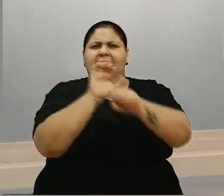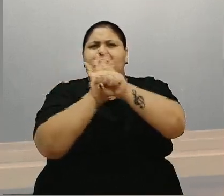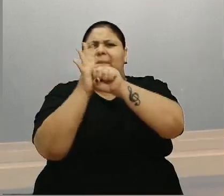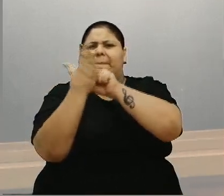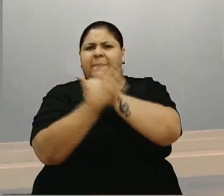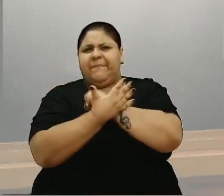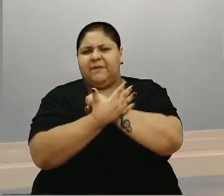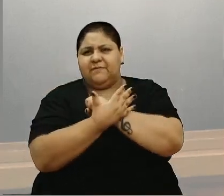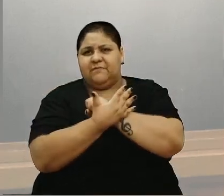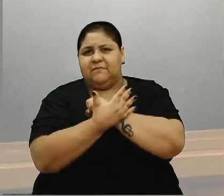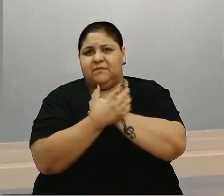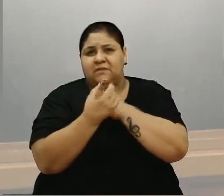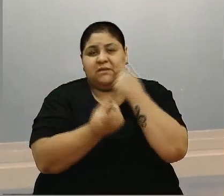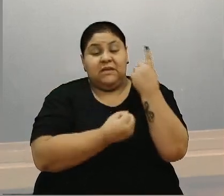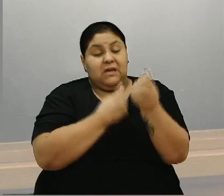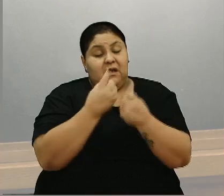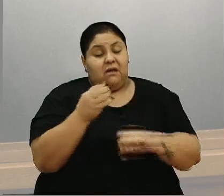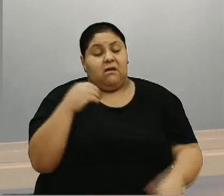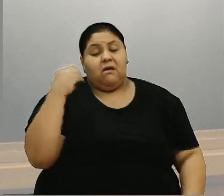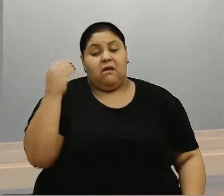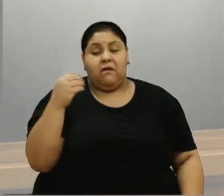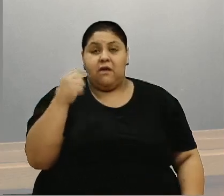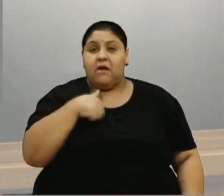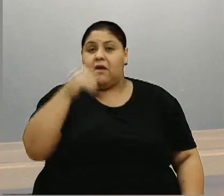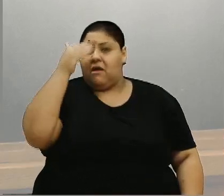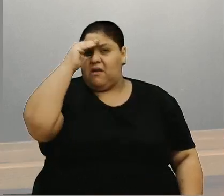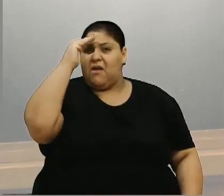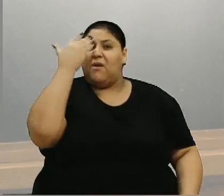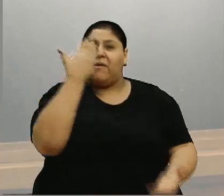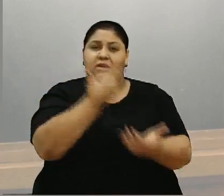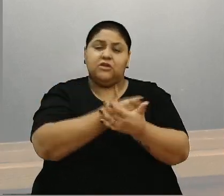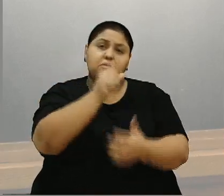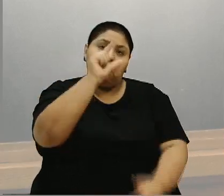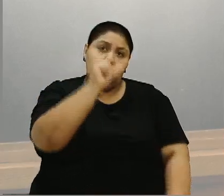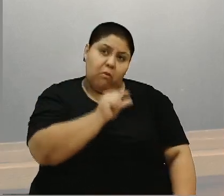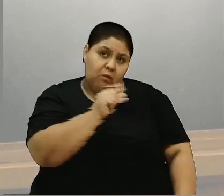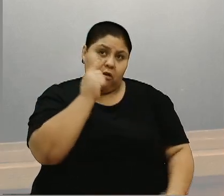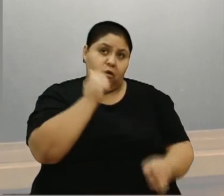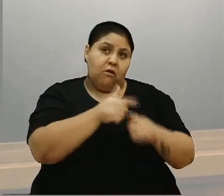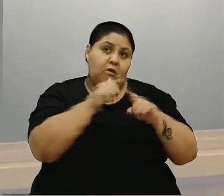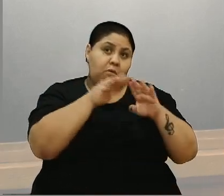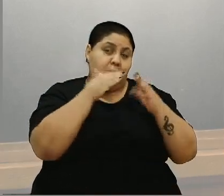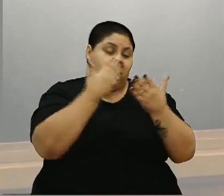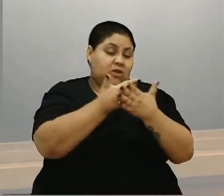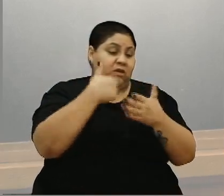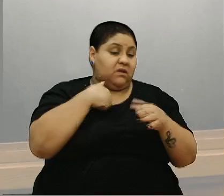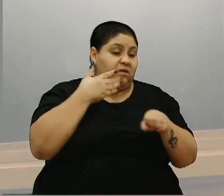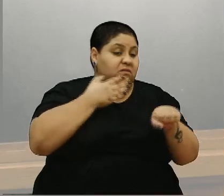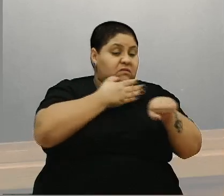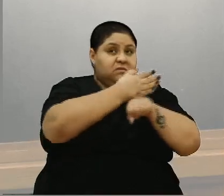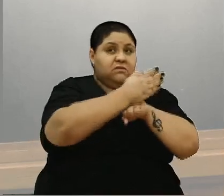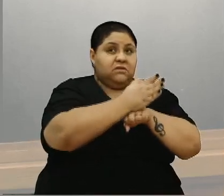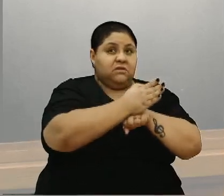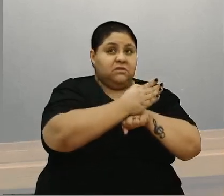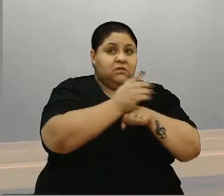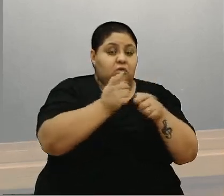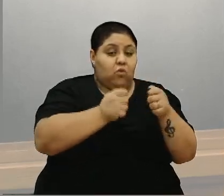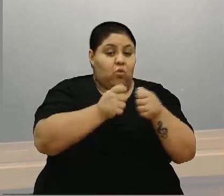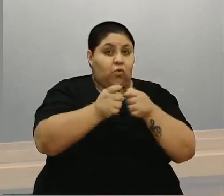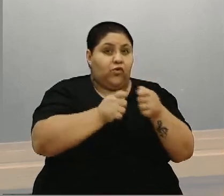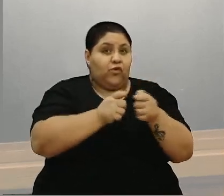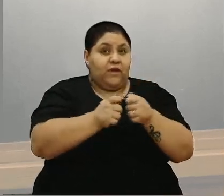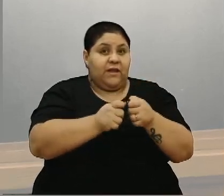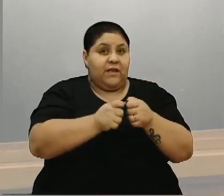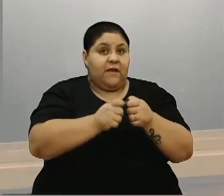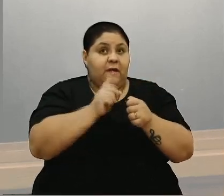Nós já tivemos algumas experiências, eu acredito que são poucas, porque nas escolas que eu participei, o controle é muito